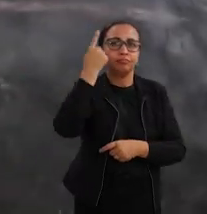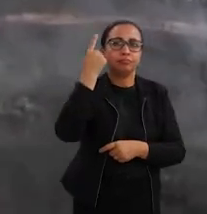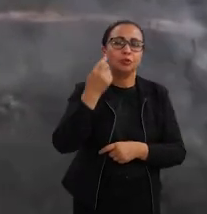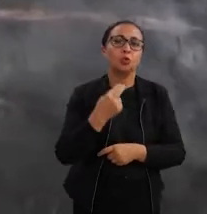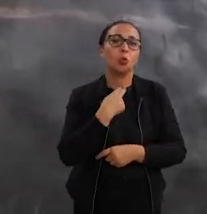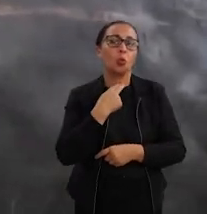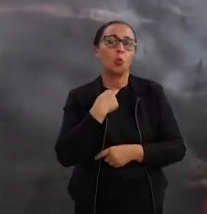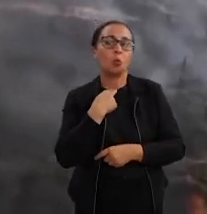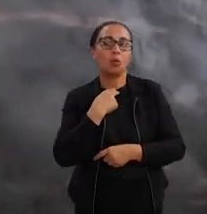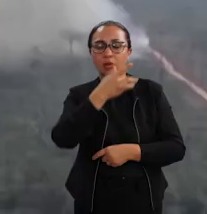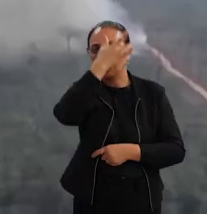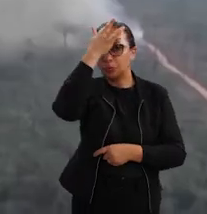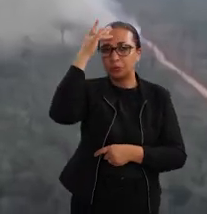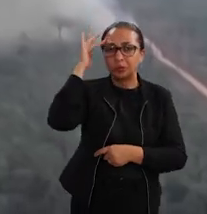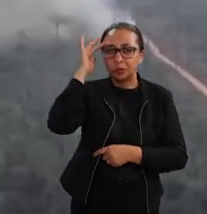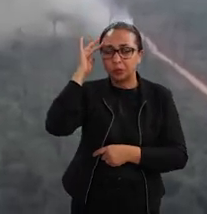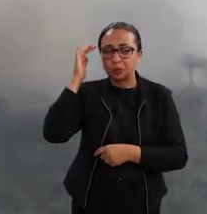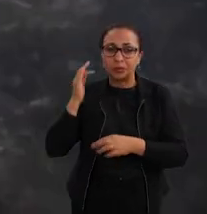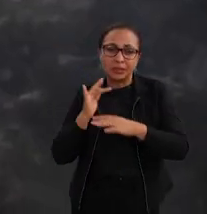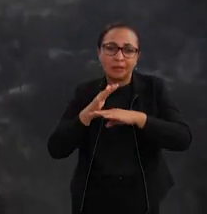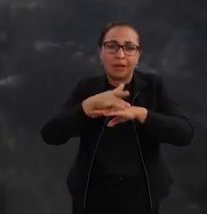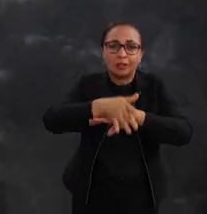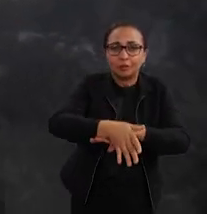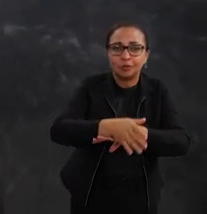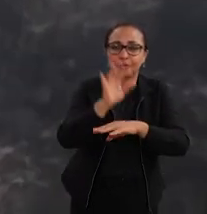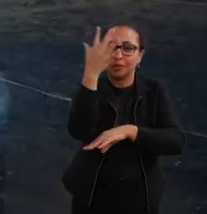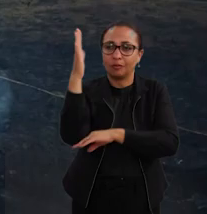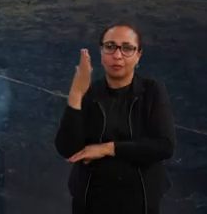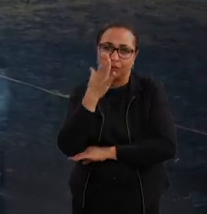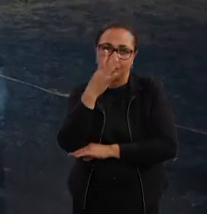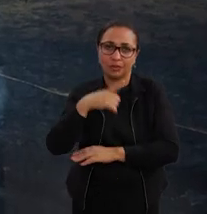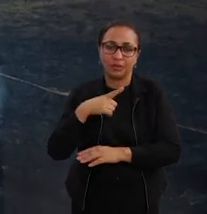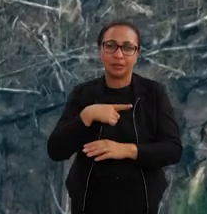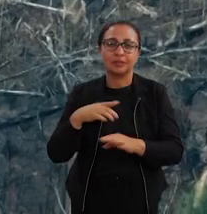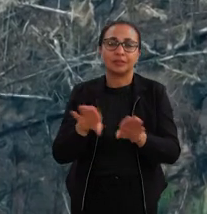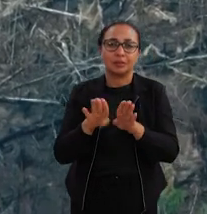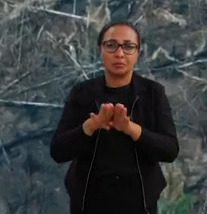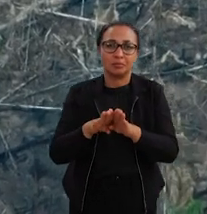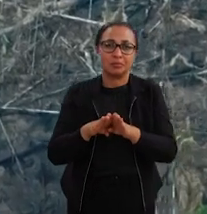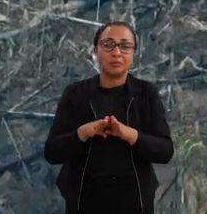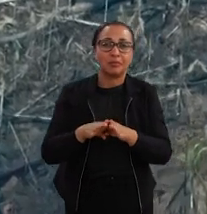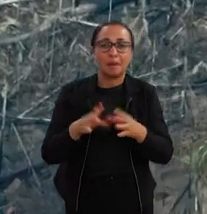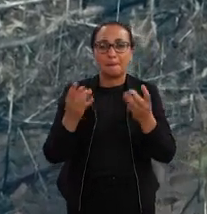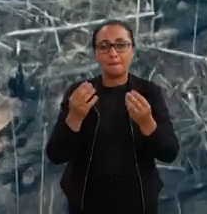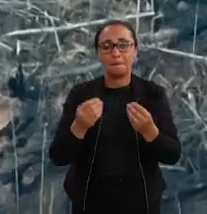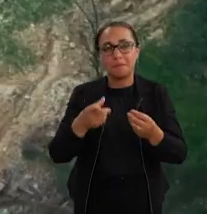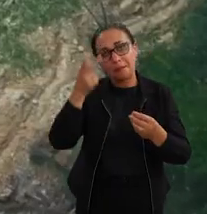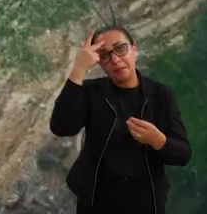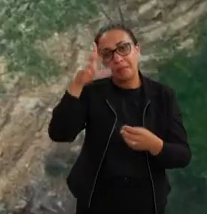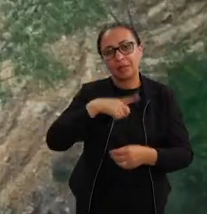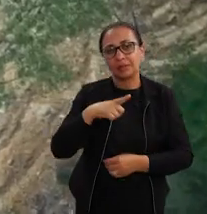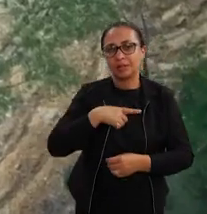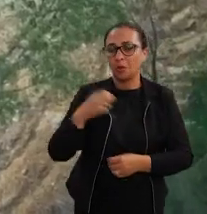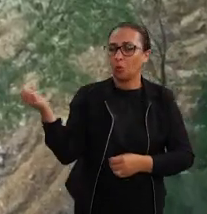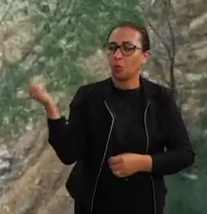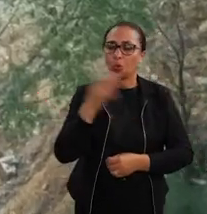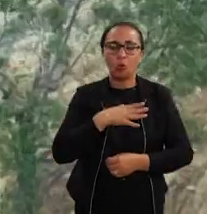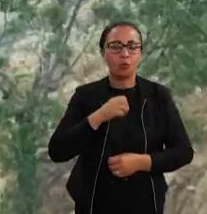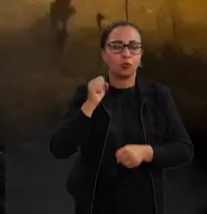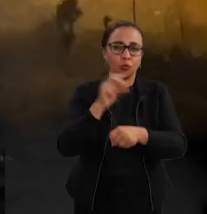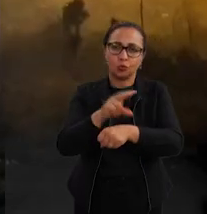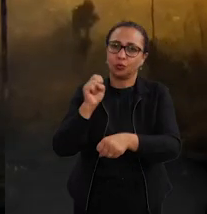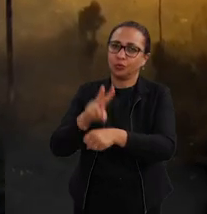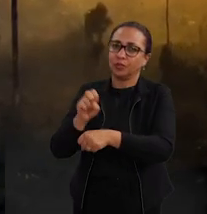de ocupação humana, que invadiram as florestas, elas têm uma grande chance de se obter novas